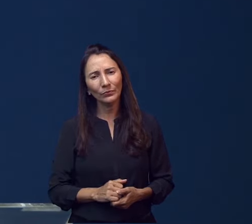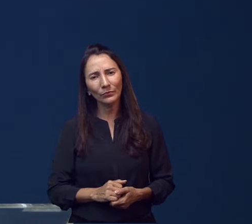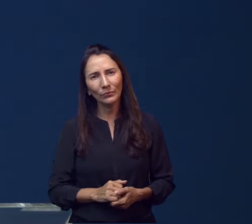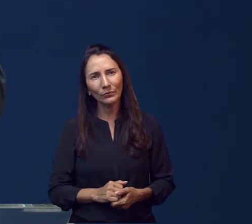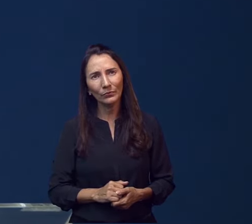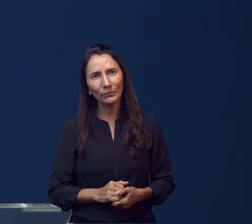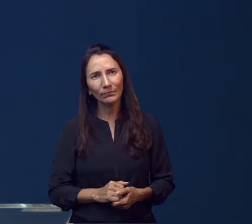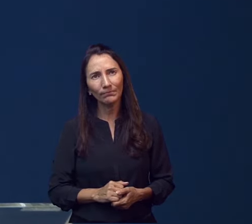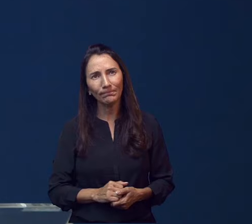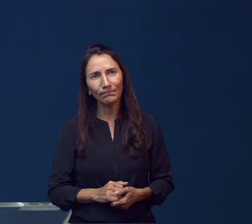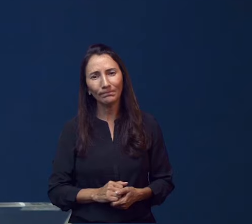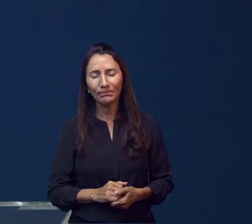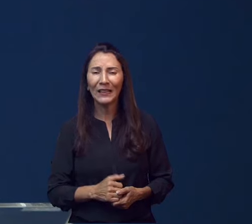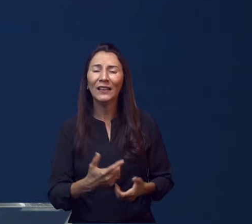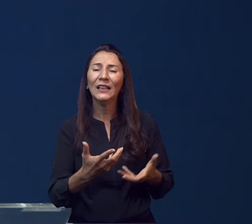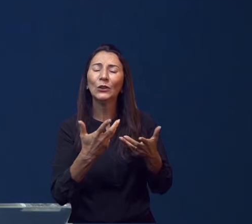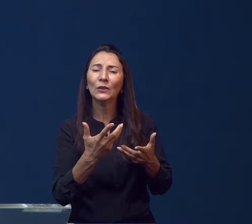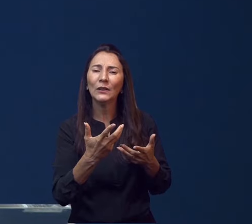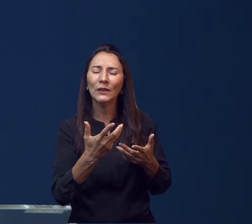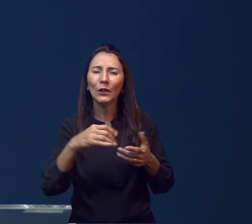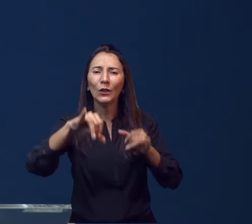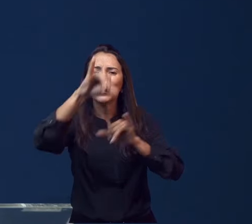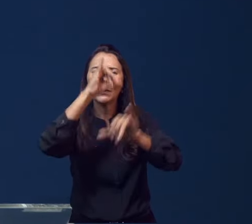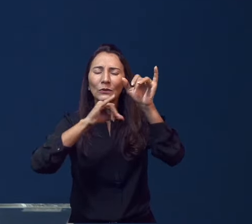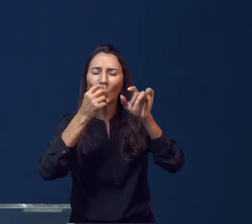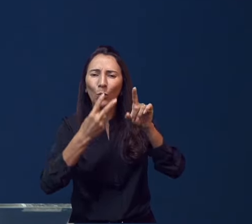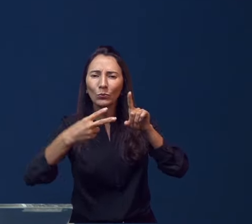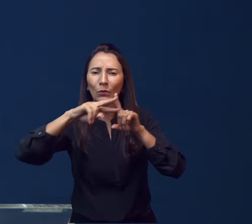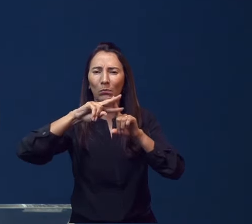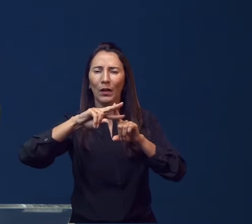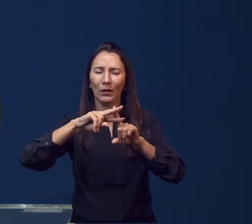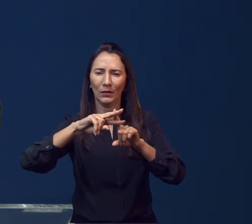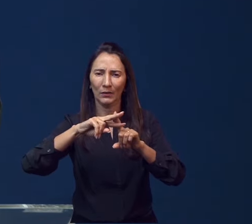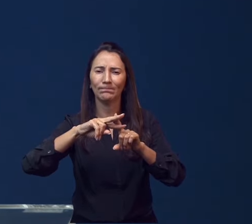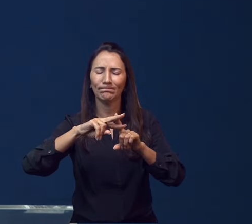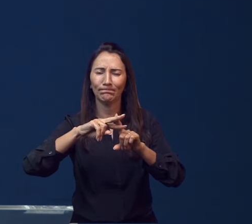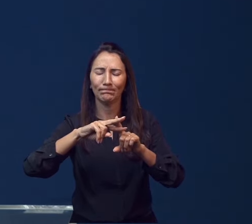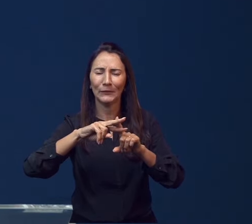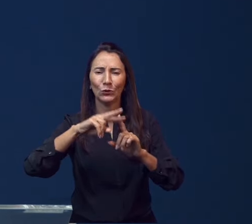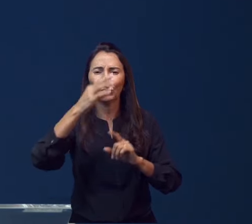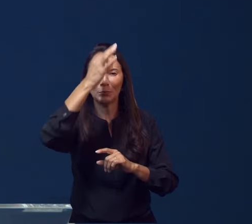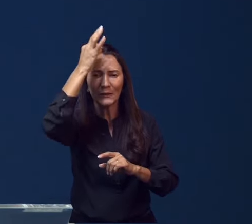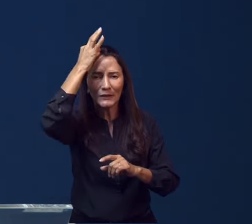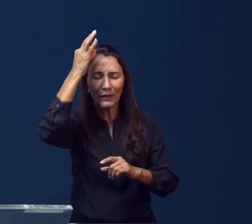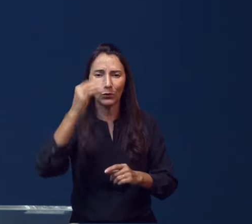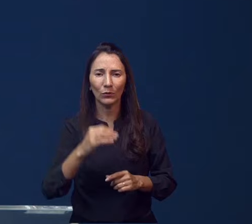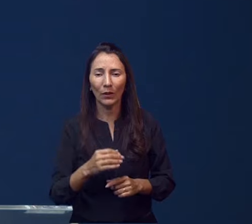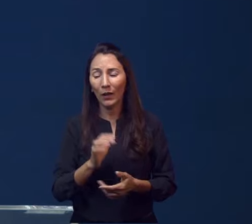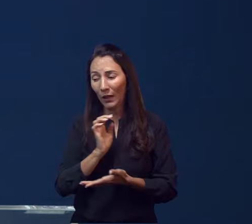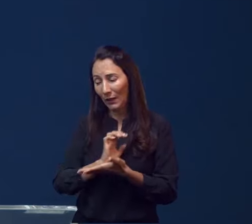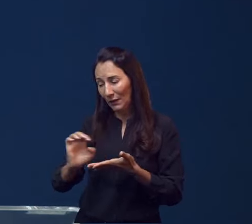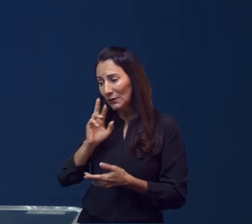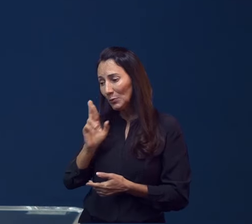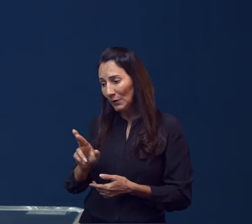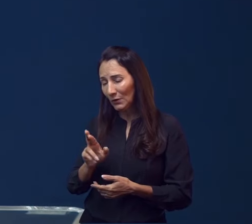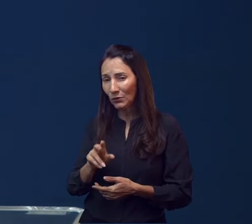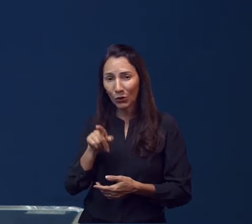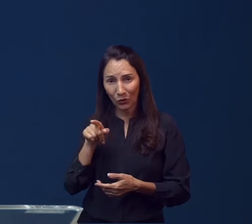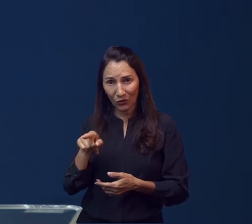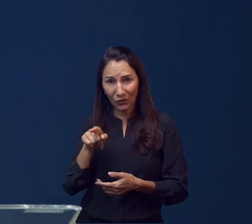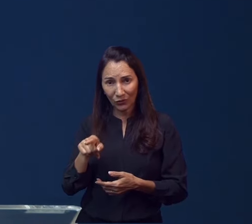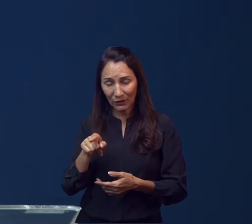eu gostaria de ter porção dobrada do teu espírito e eles e Elias disse para ele se você